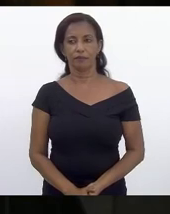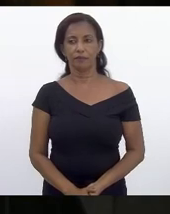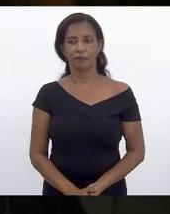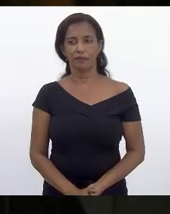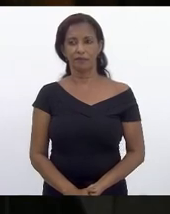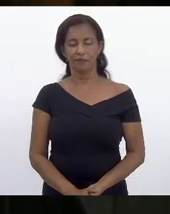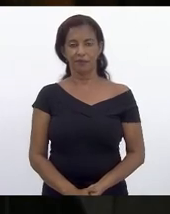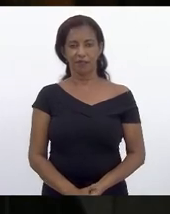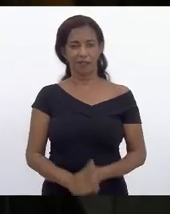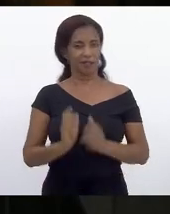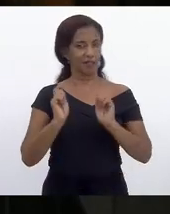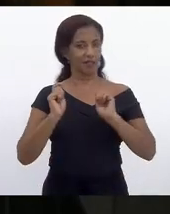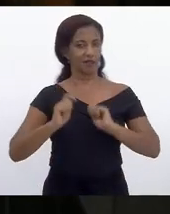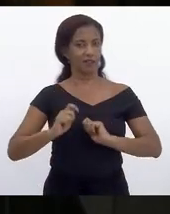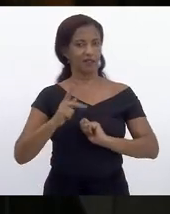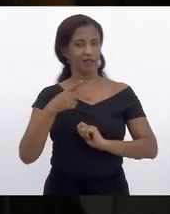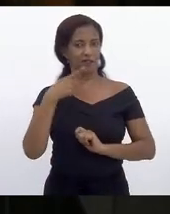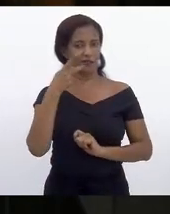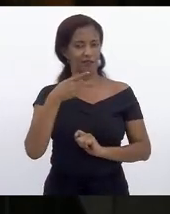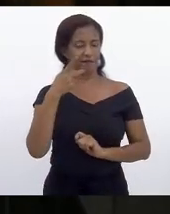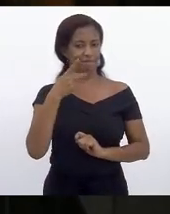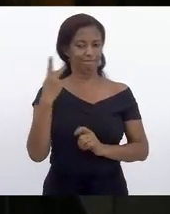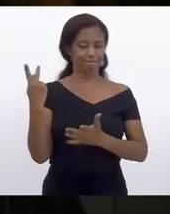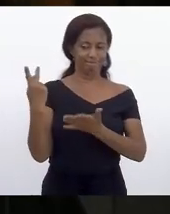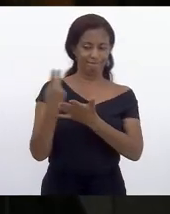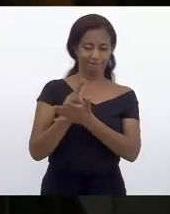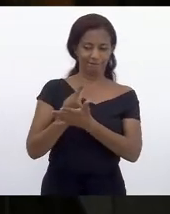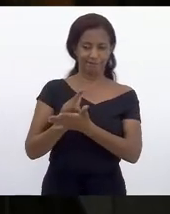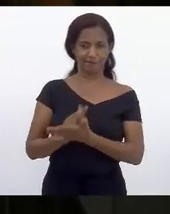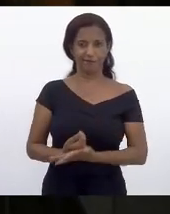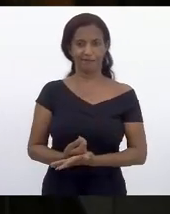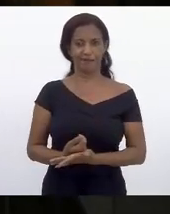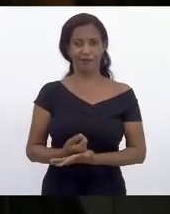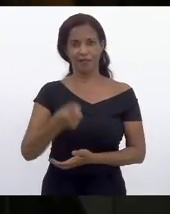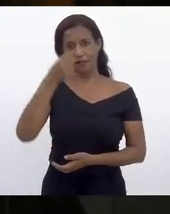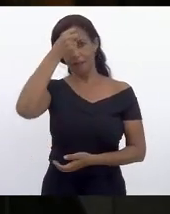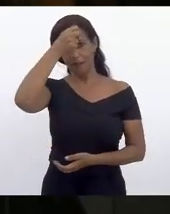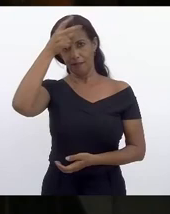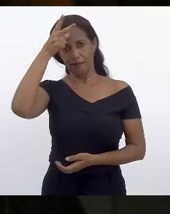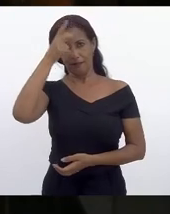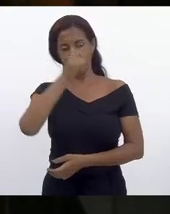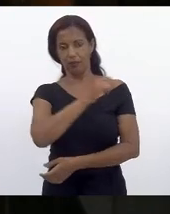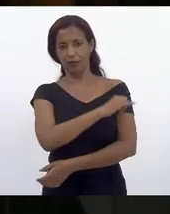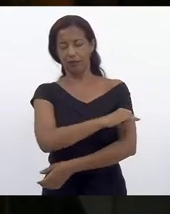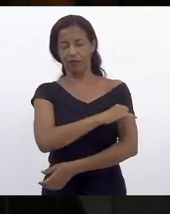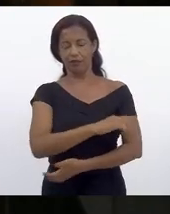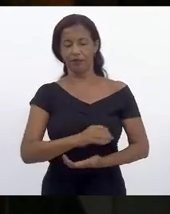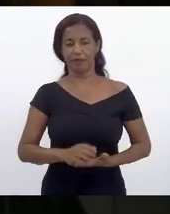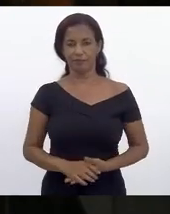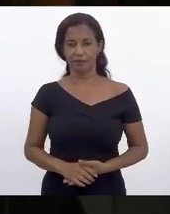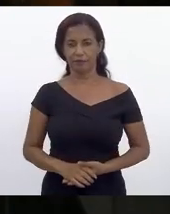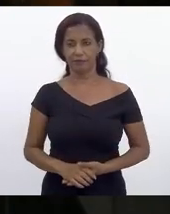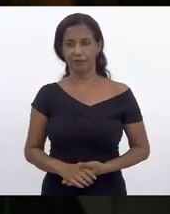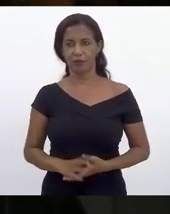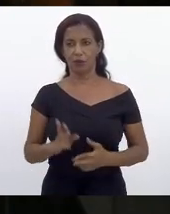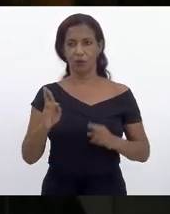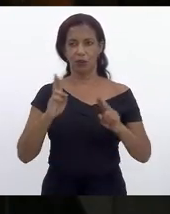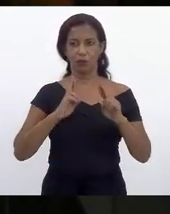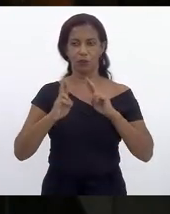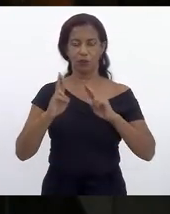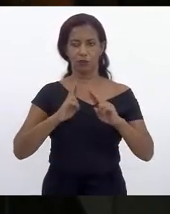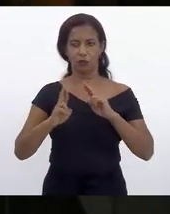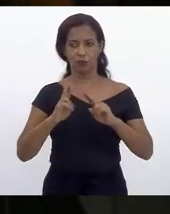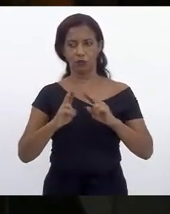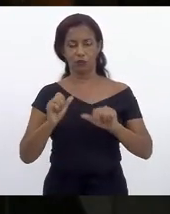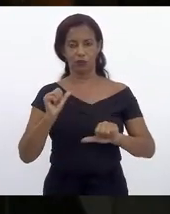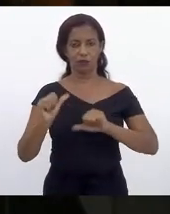para poder falar da arbitrariedade que vem acontecendo na Prefeitura do Rio de Janeiro com relação